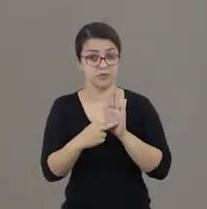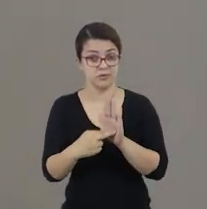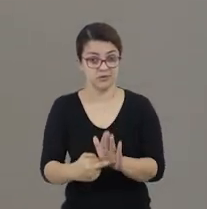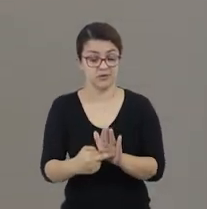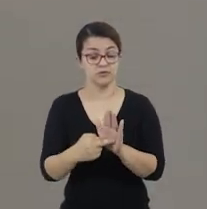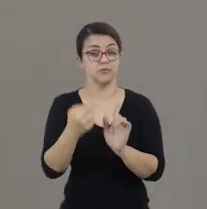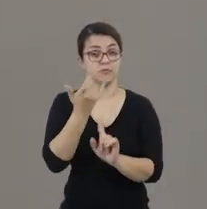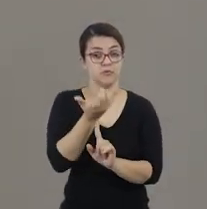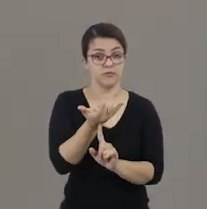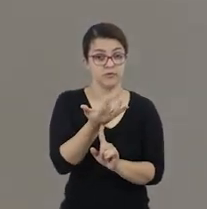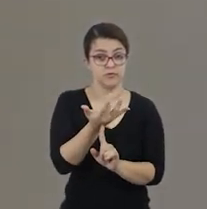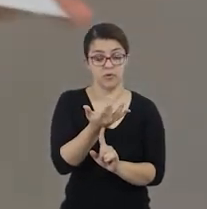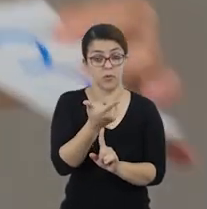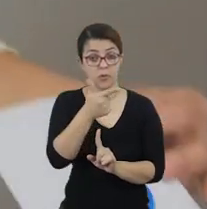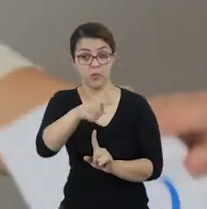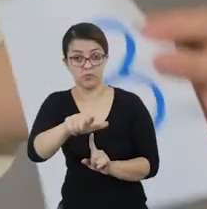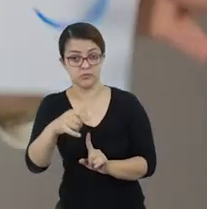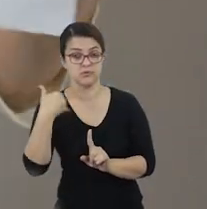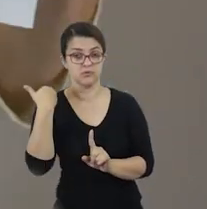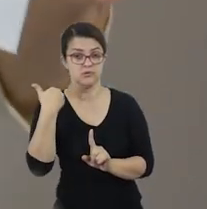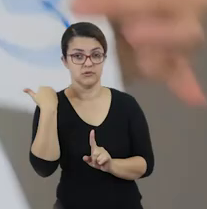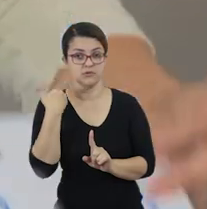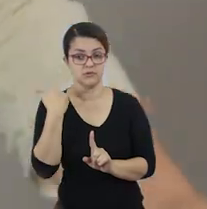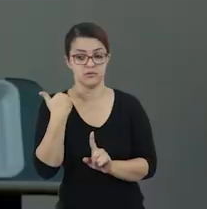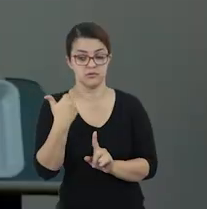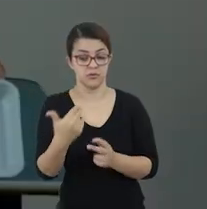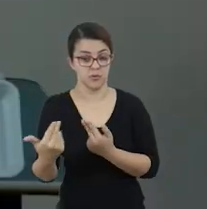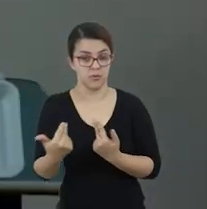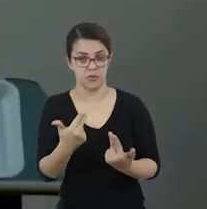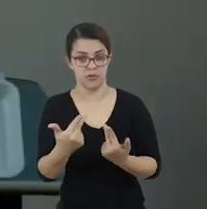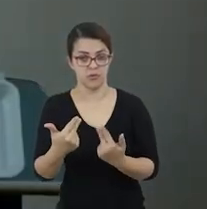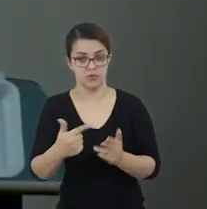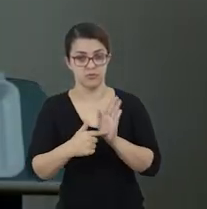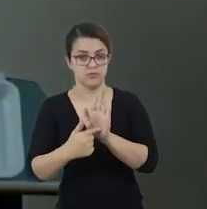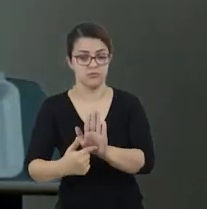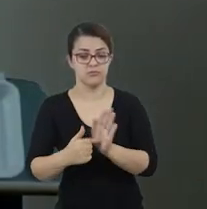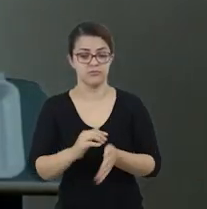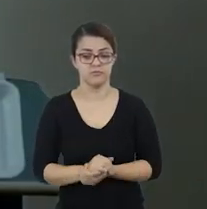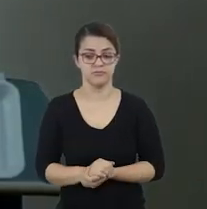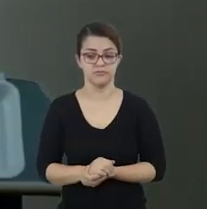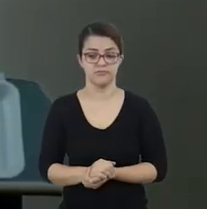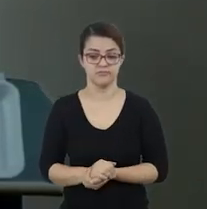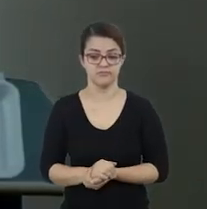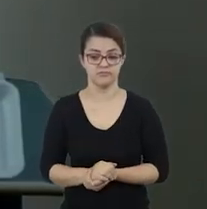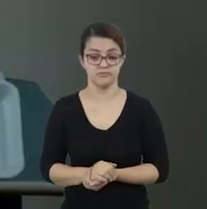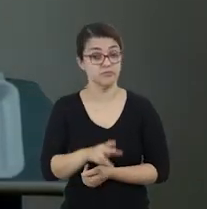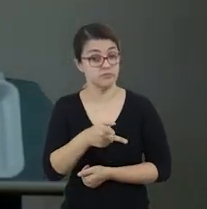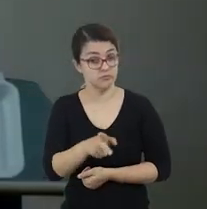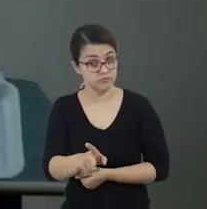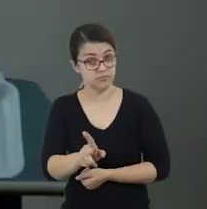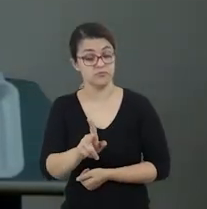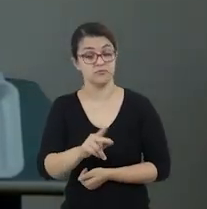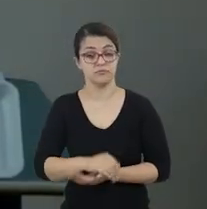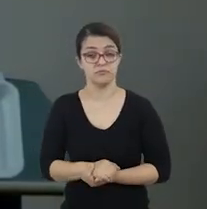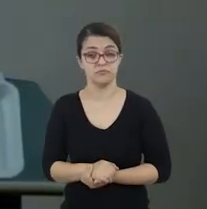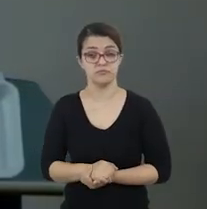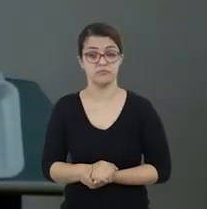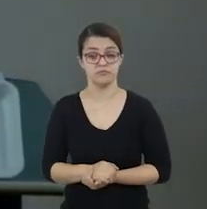velhinha também, outras idades, como eu fiz aqui, tá? E assim